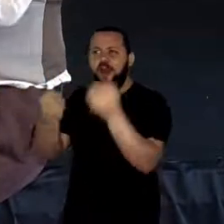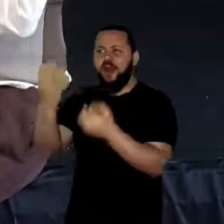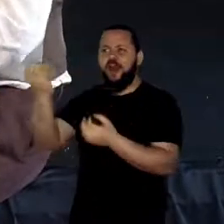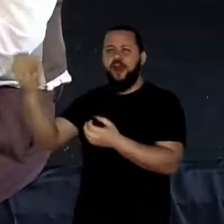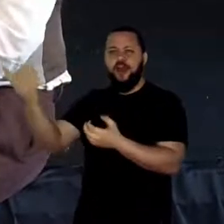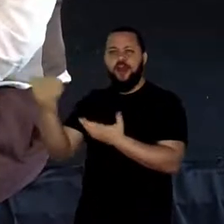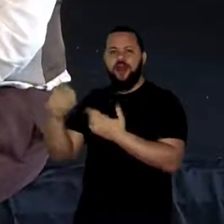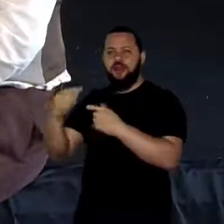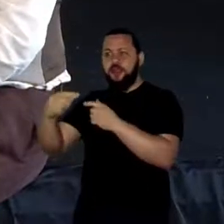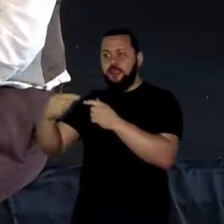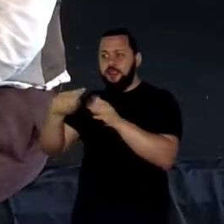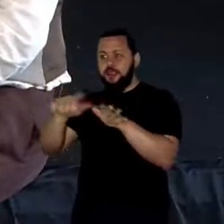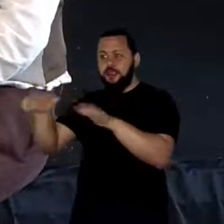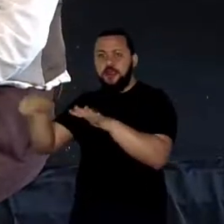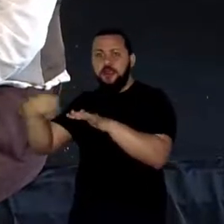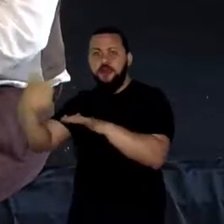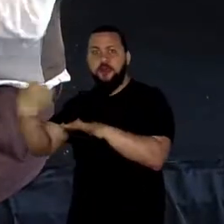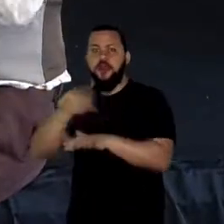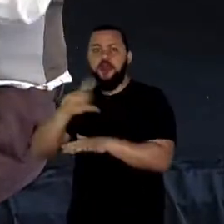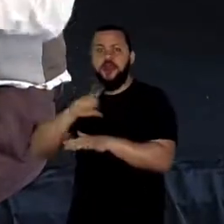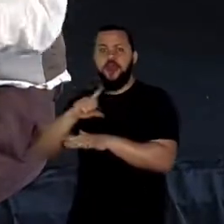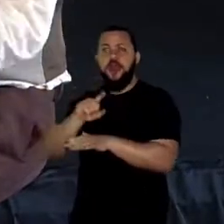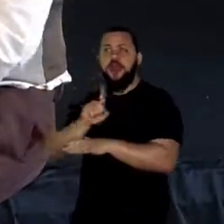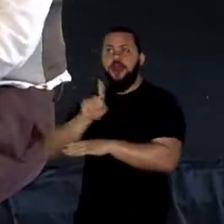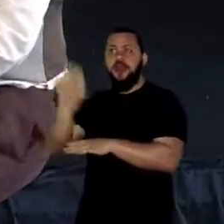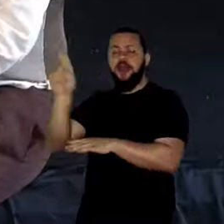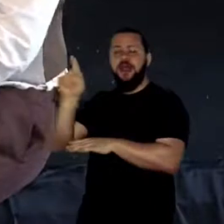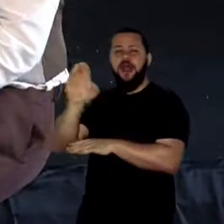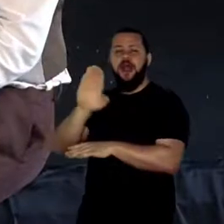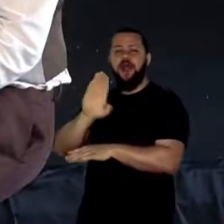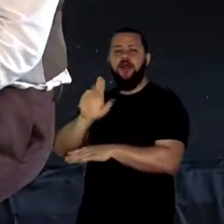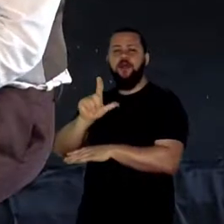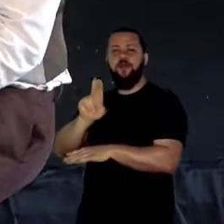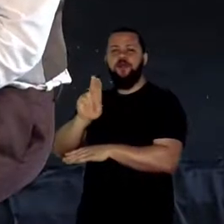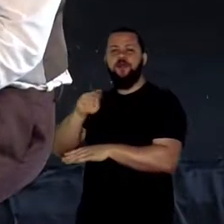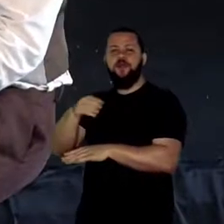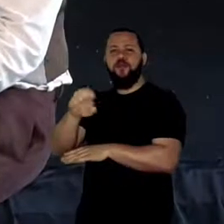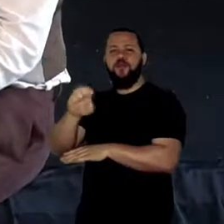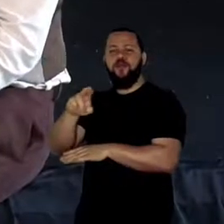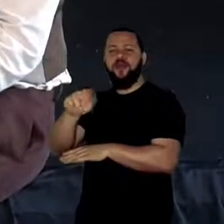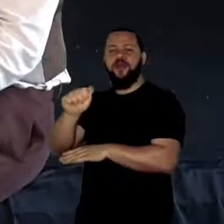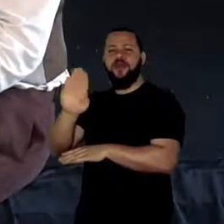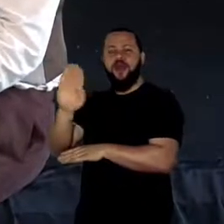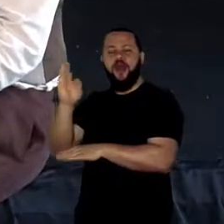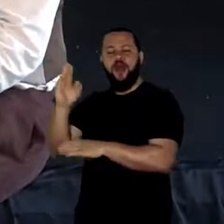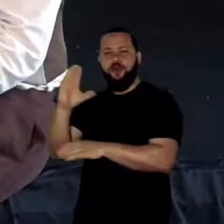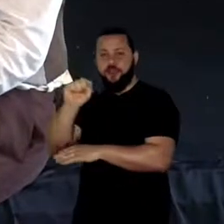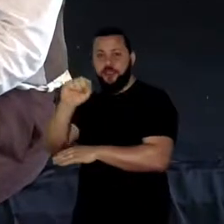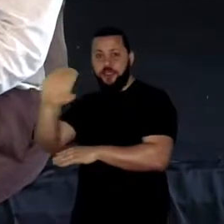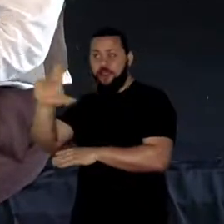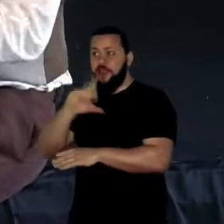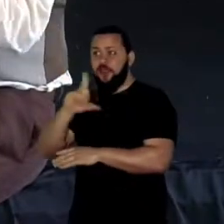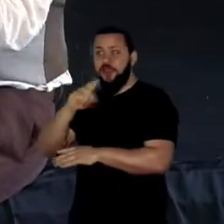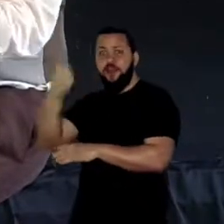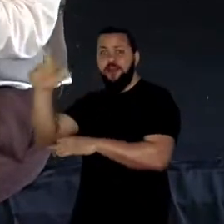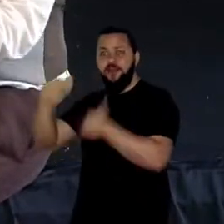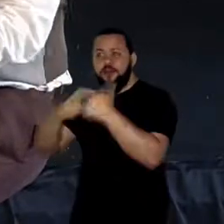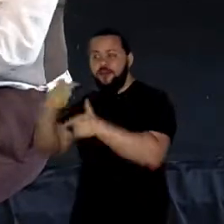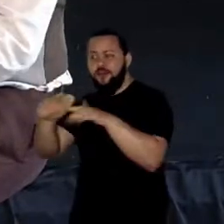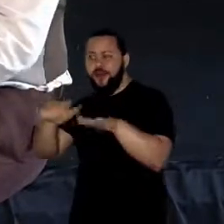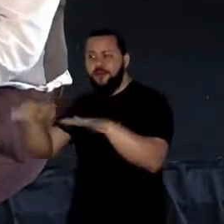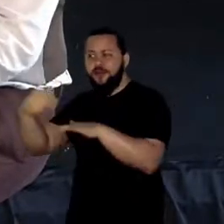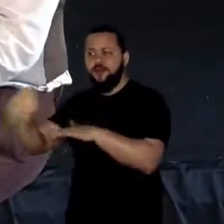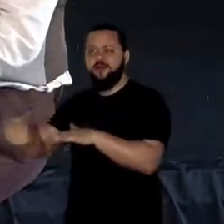festival de animação em Blumenau também, e a gente está voltando, e isso é uma maravilha, né? Para tanto tempo que a gente ficou parado, por mais que a gente participou de muita